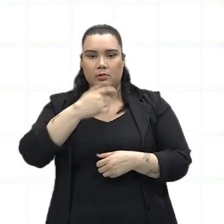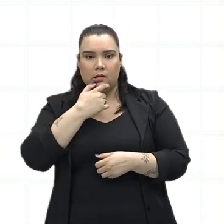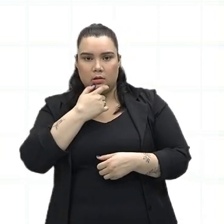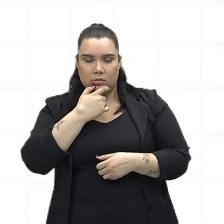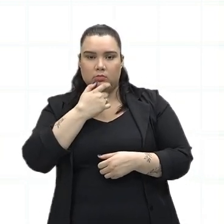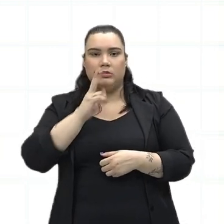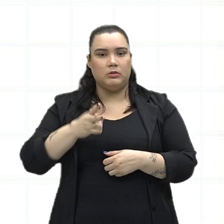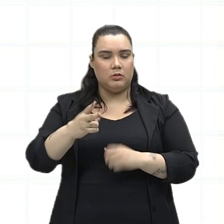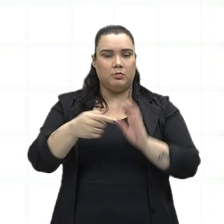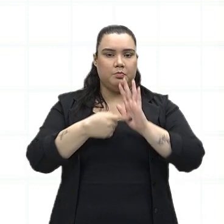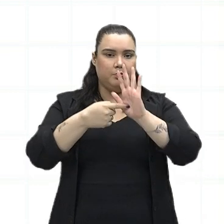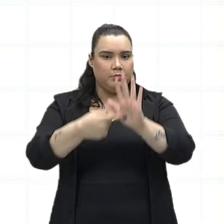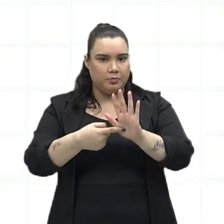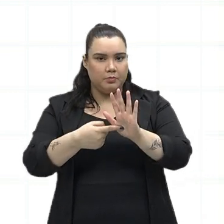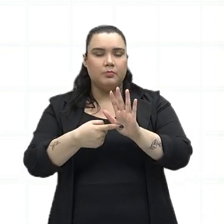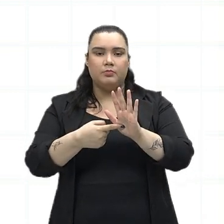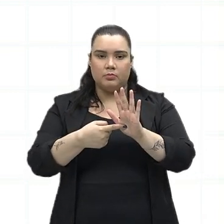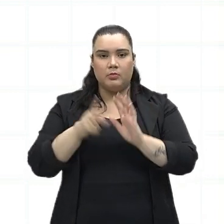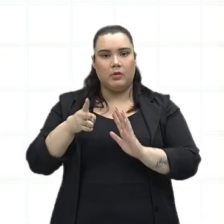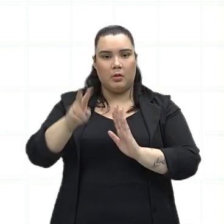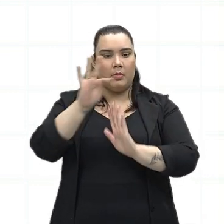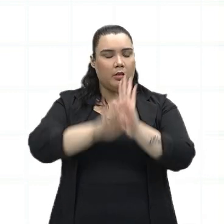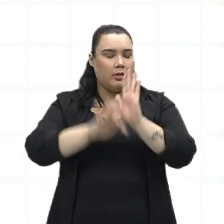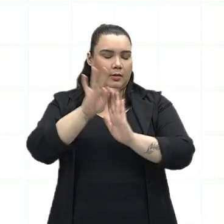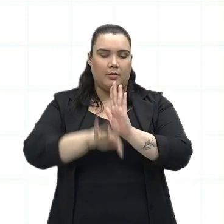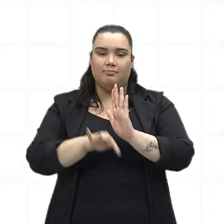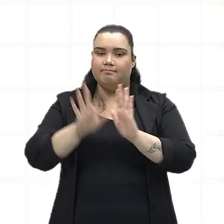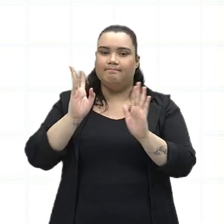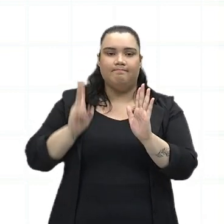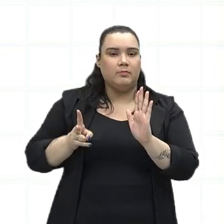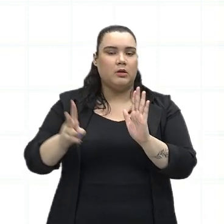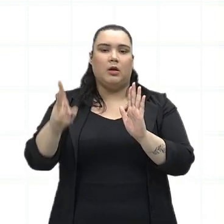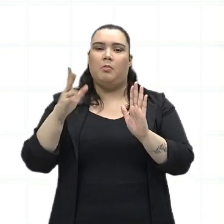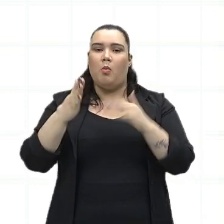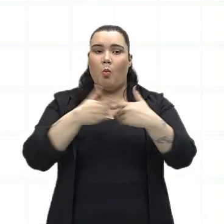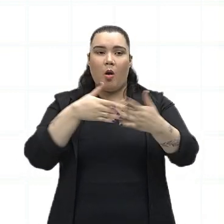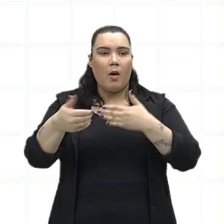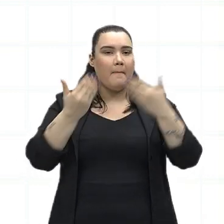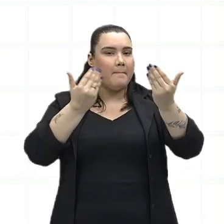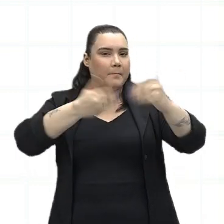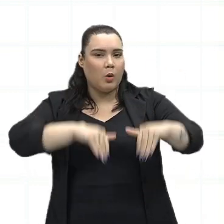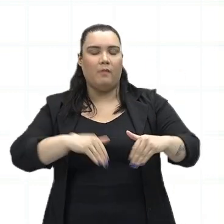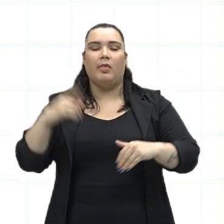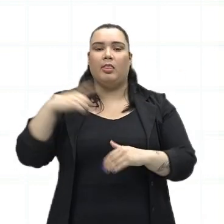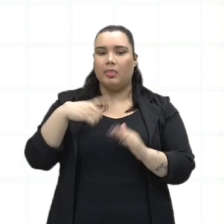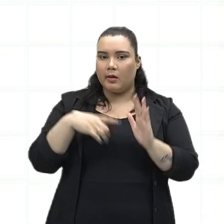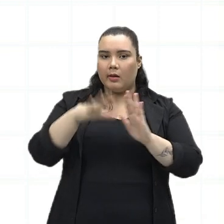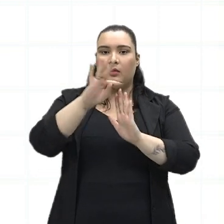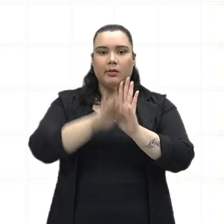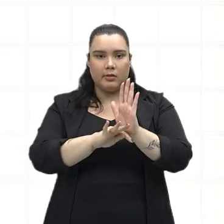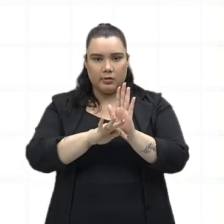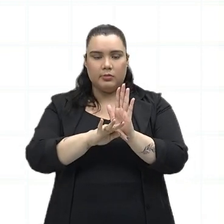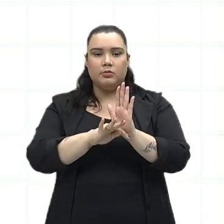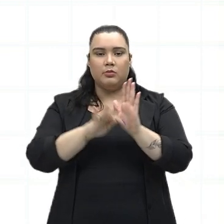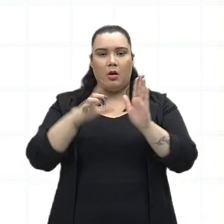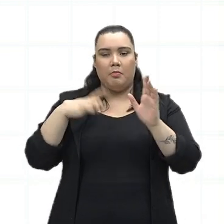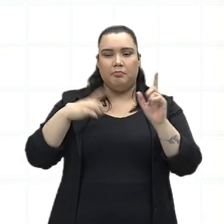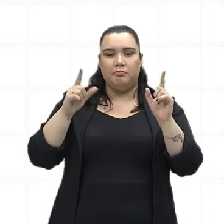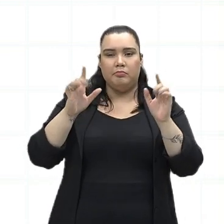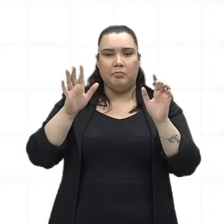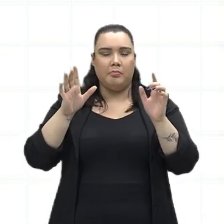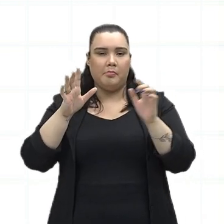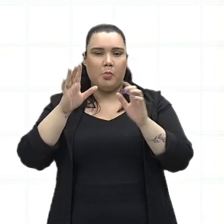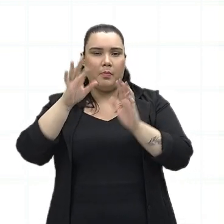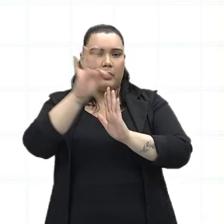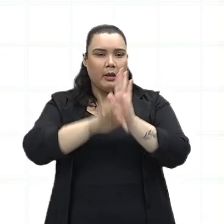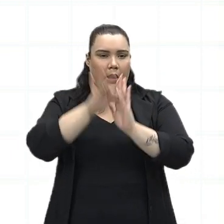sempre terão textos, sempre, gente, todas as avaliações têm esses textos, tá bom? Curtos, pequenos, de todos os